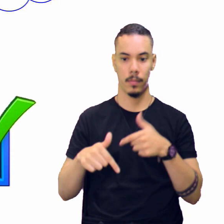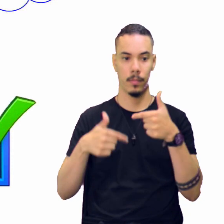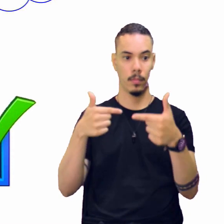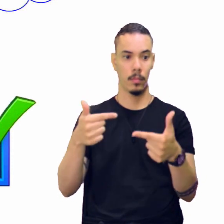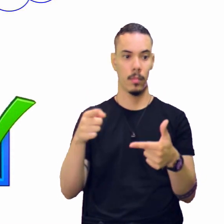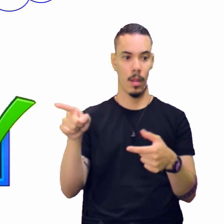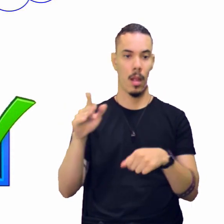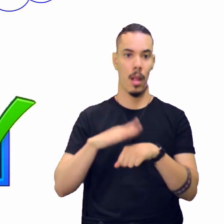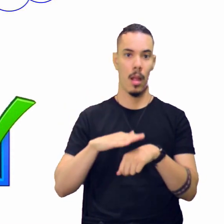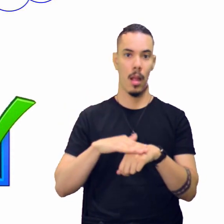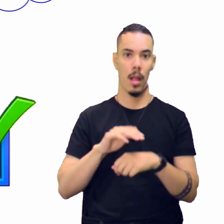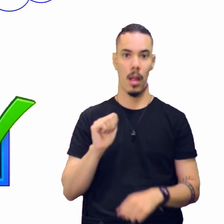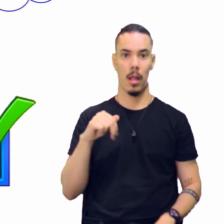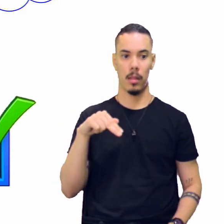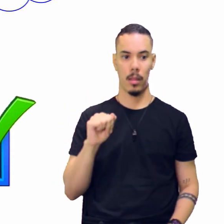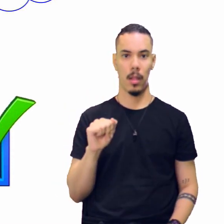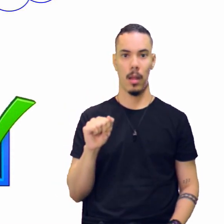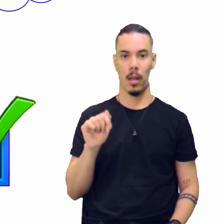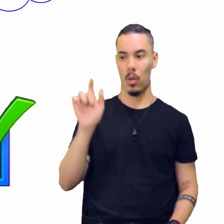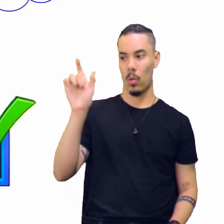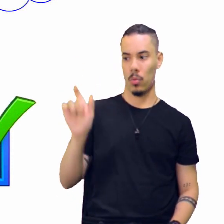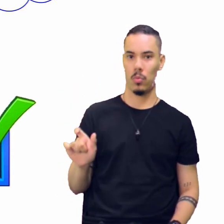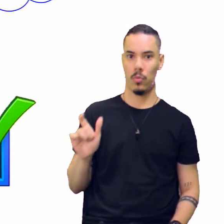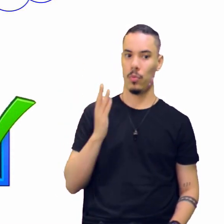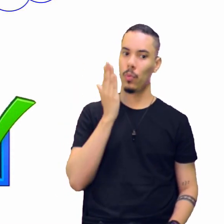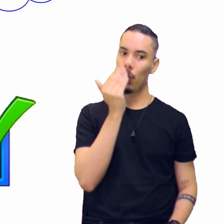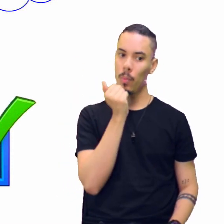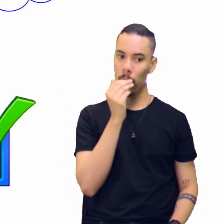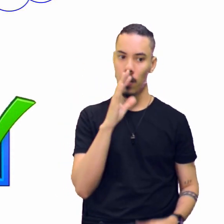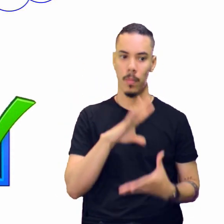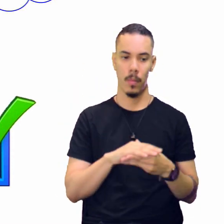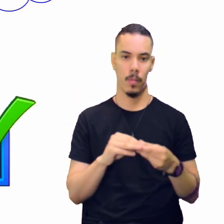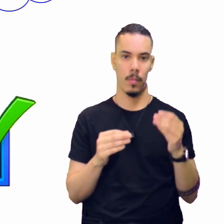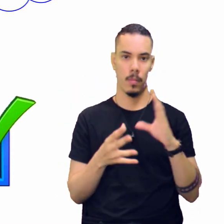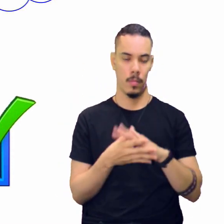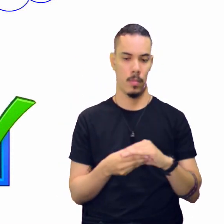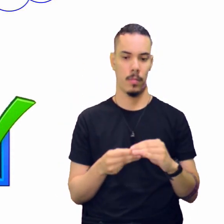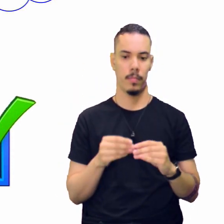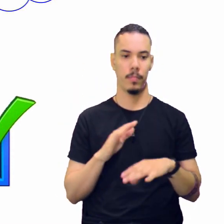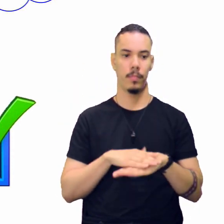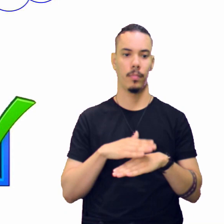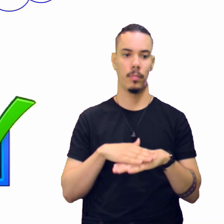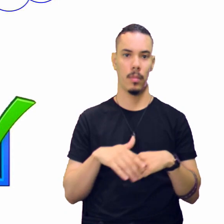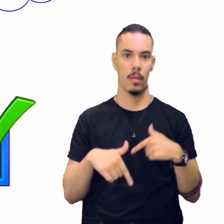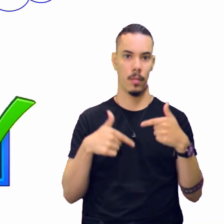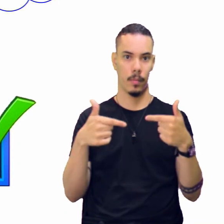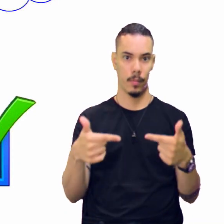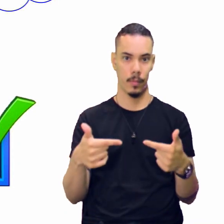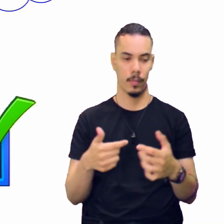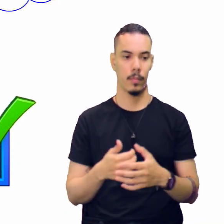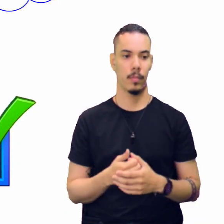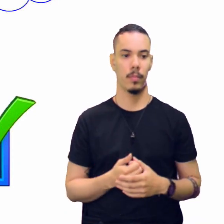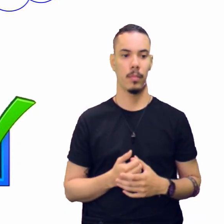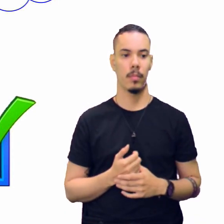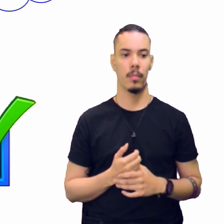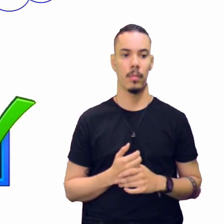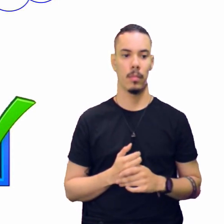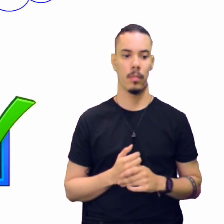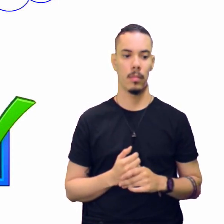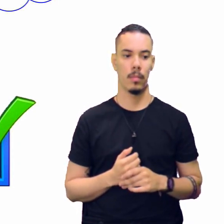sujeito. Comeu... Olha só, mamão, é ação, verbo comer.